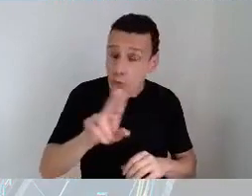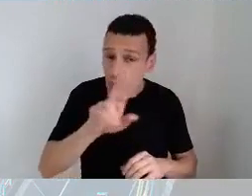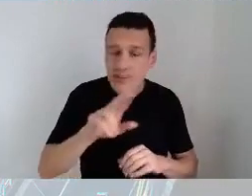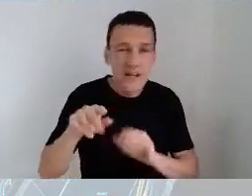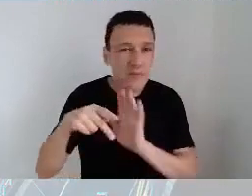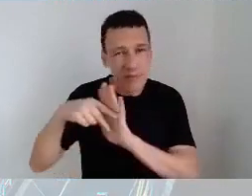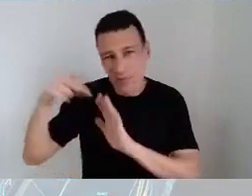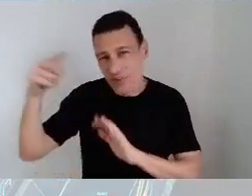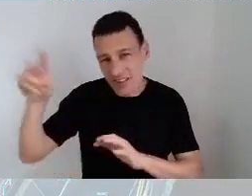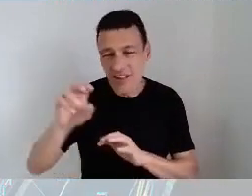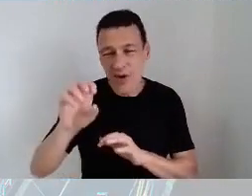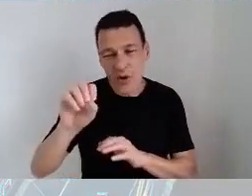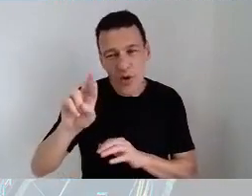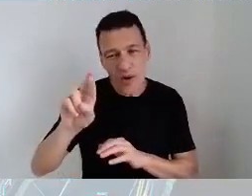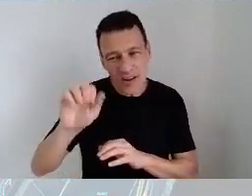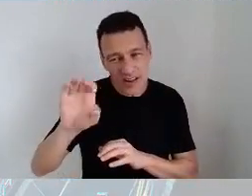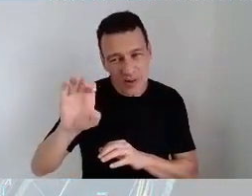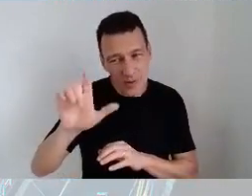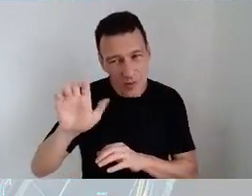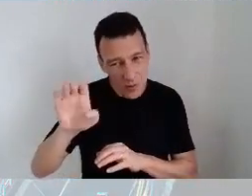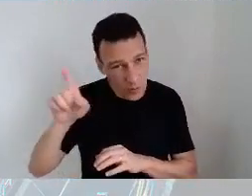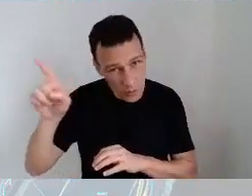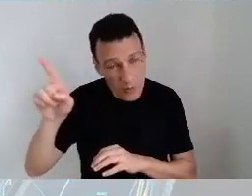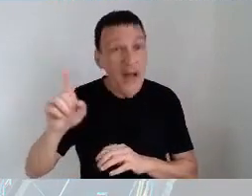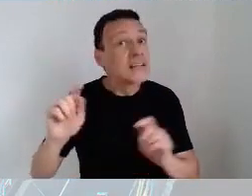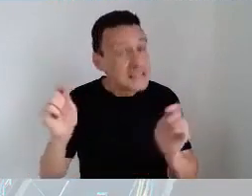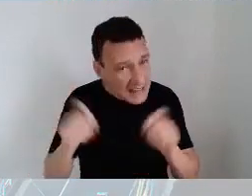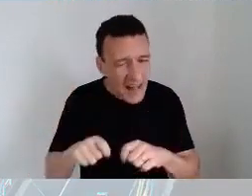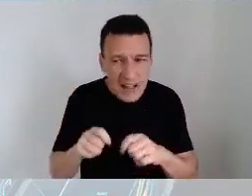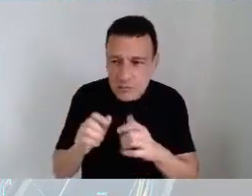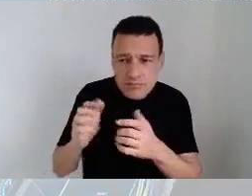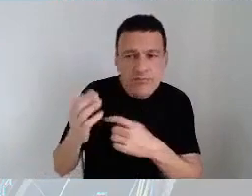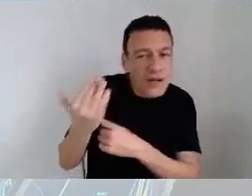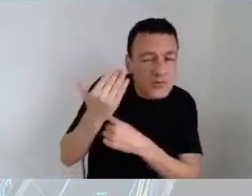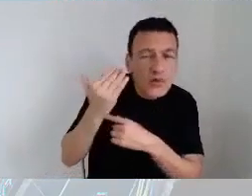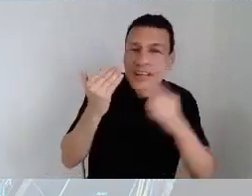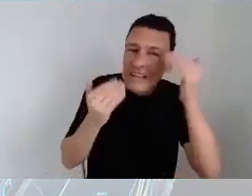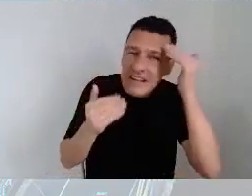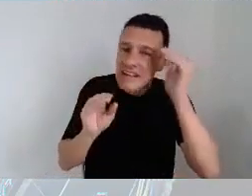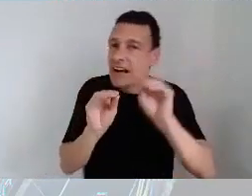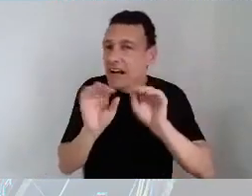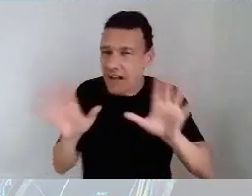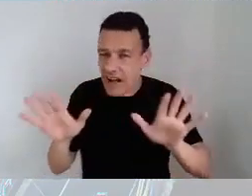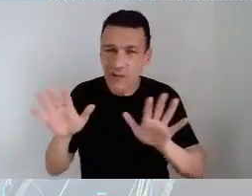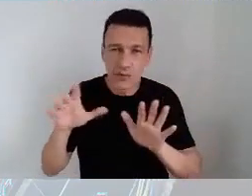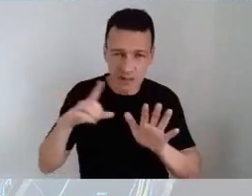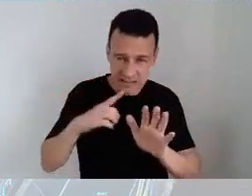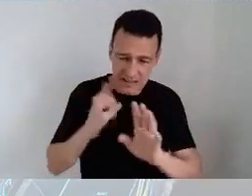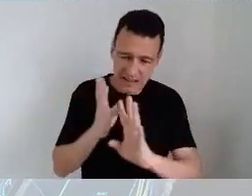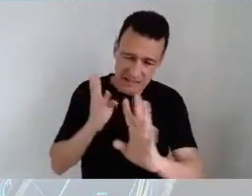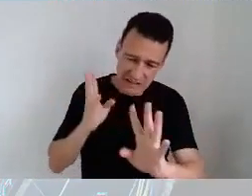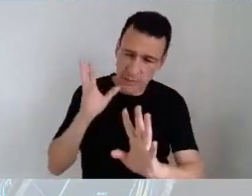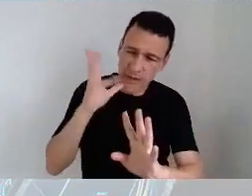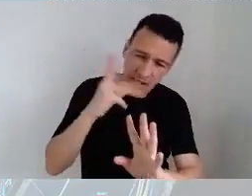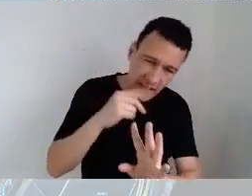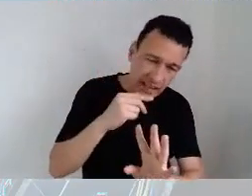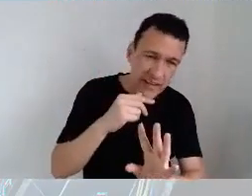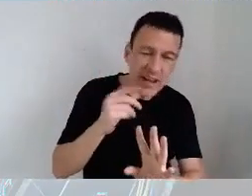relação a queries mais lentas, se tem lock. É bem interessante.